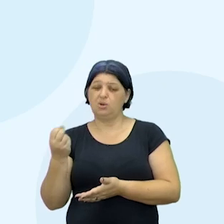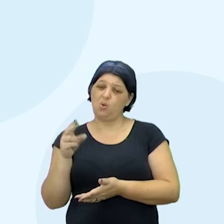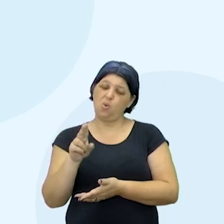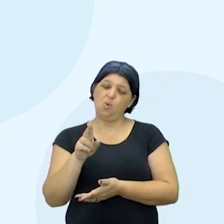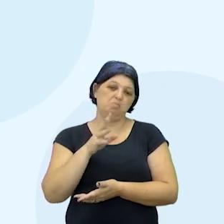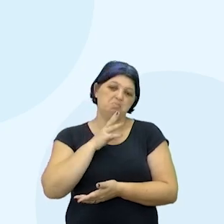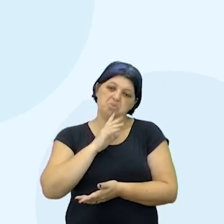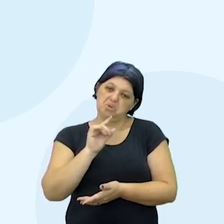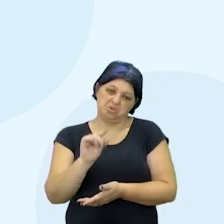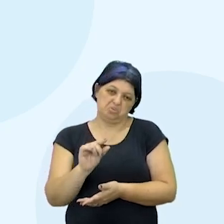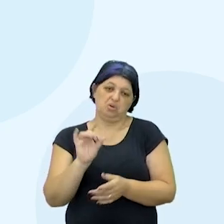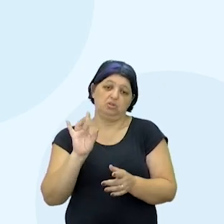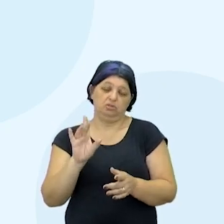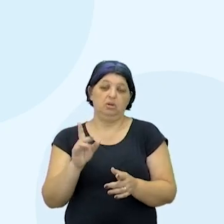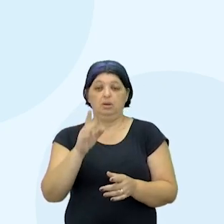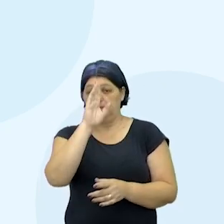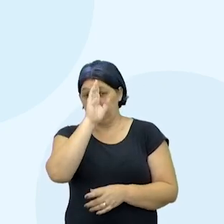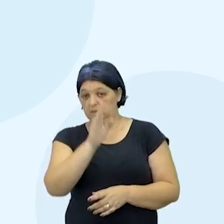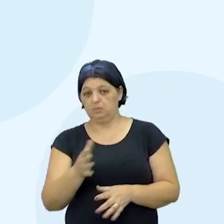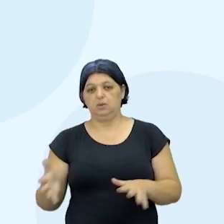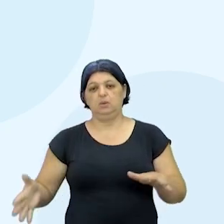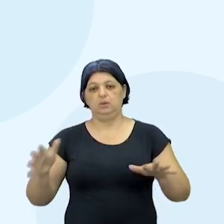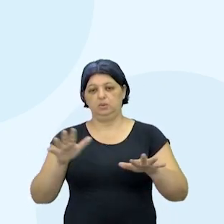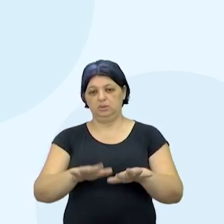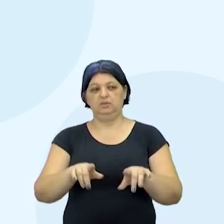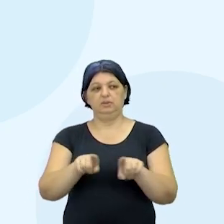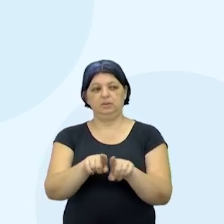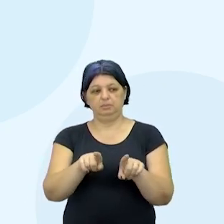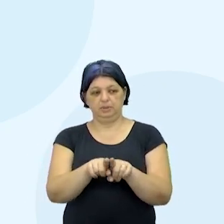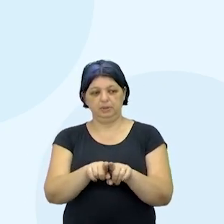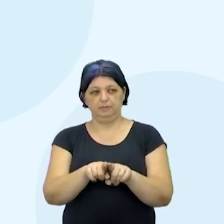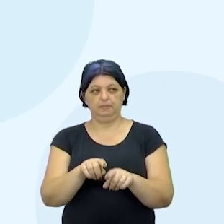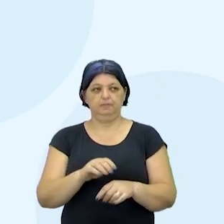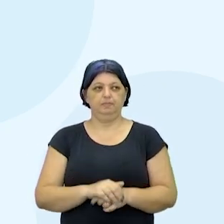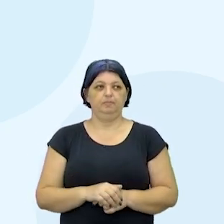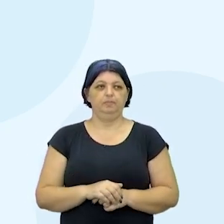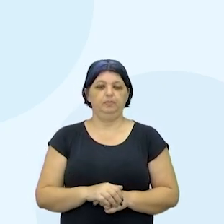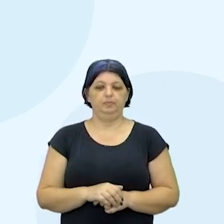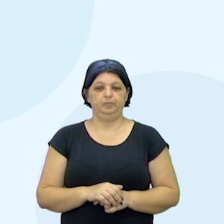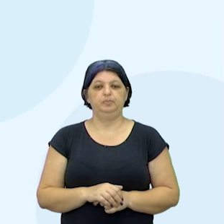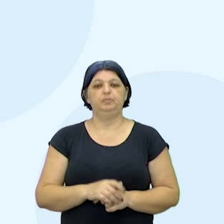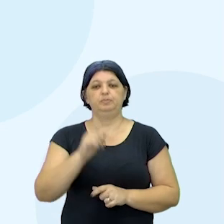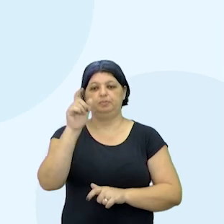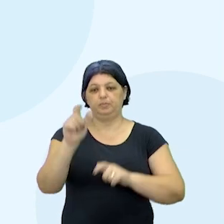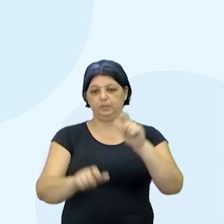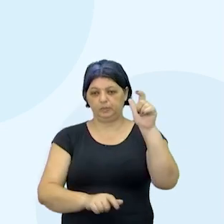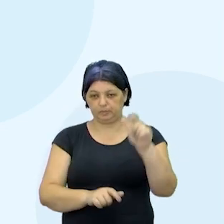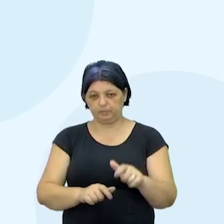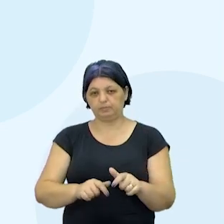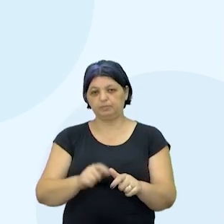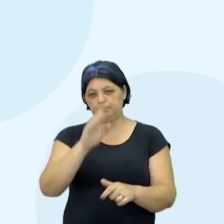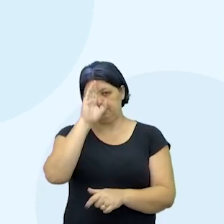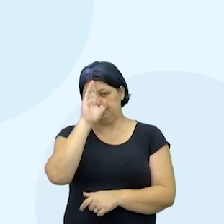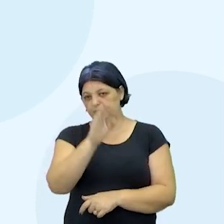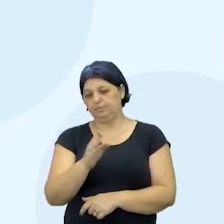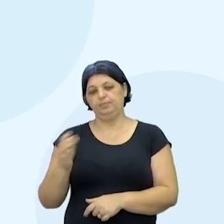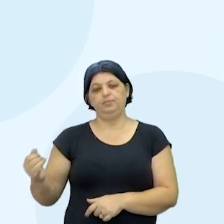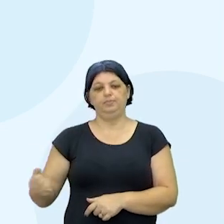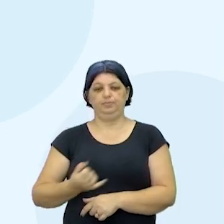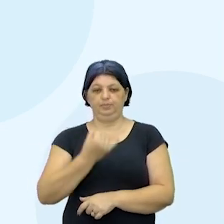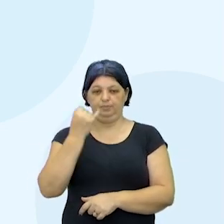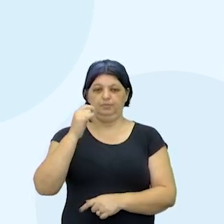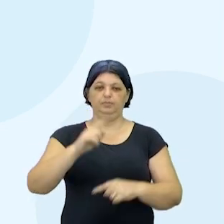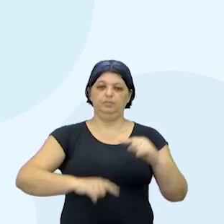gente, as inclusivas, elas são também o grande sujeito aí do nosso material, né? Então,